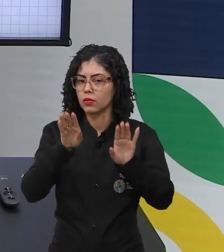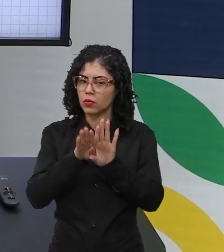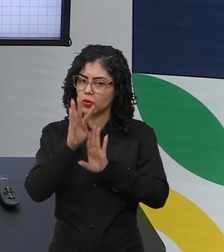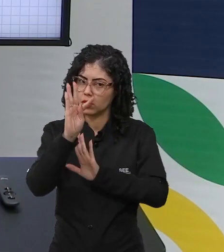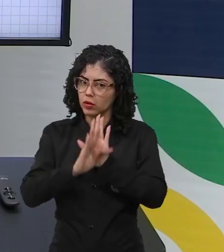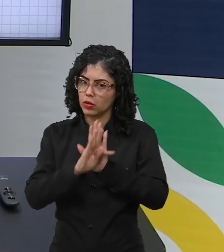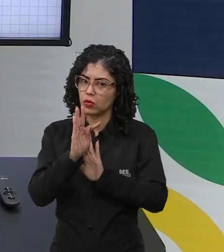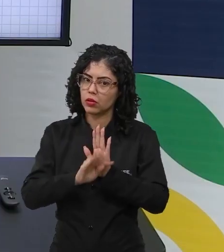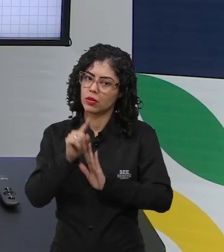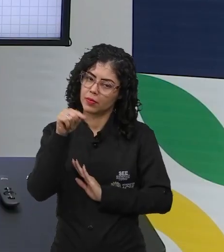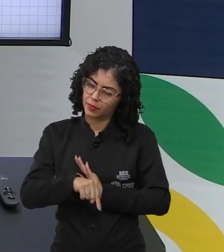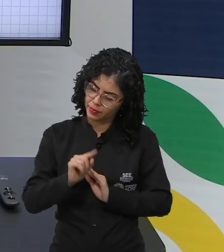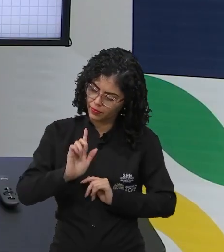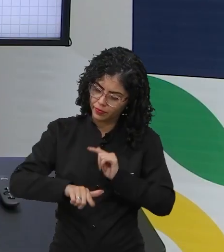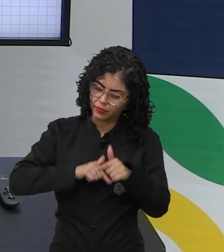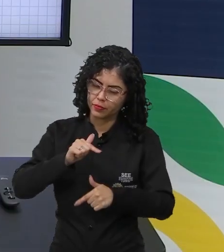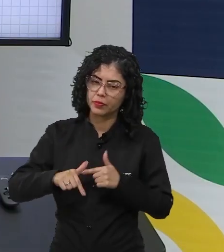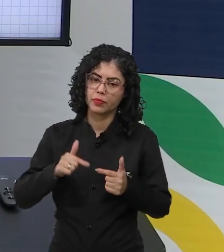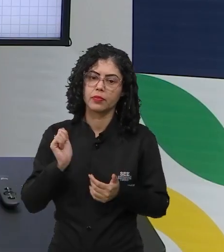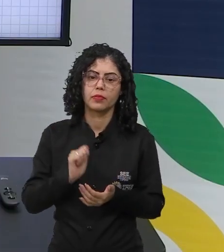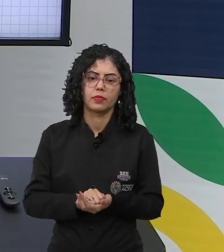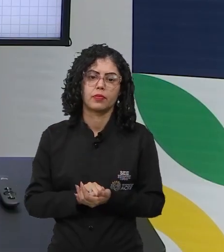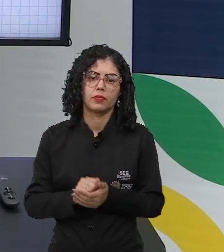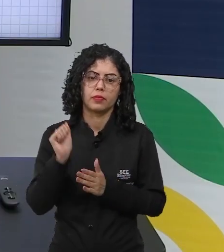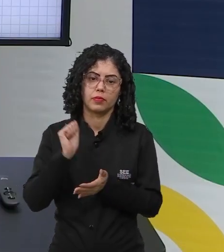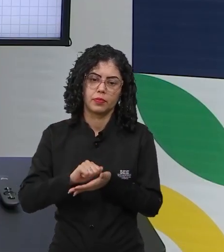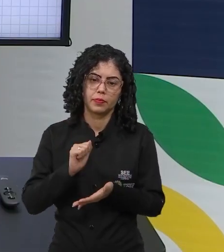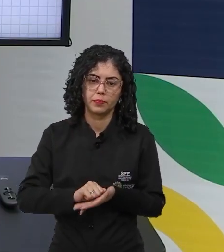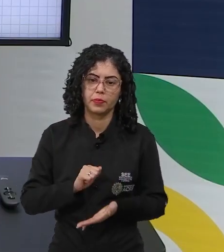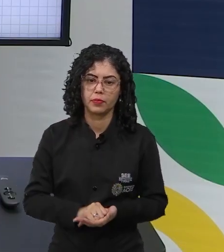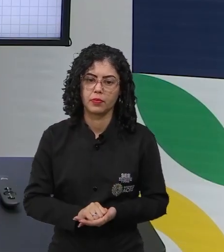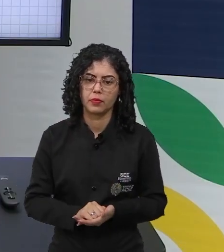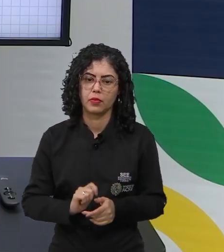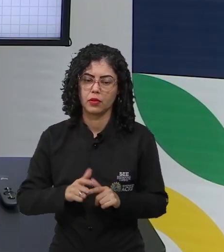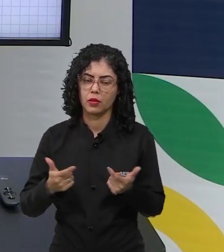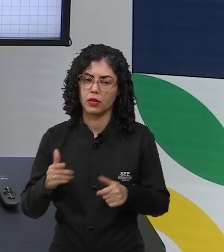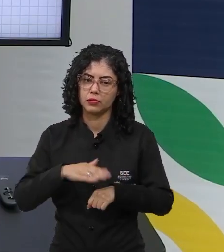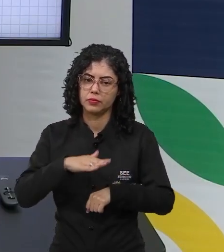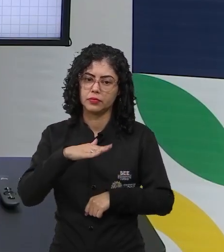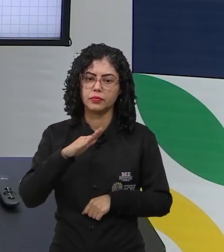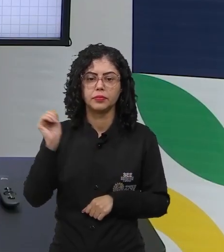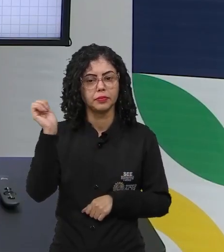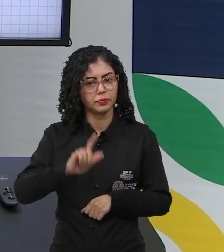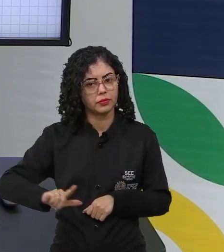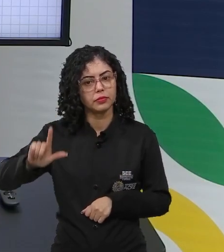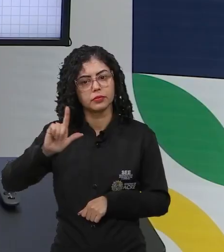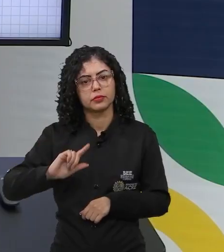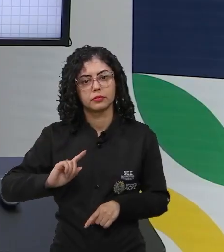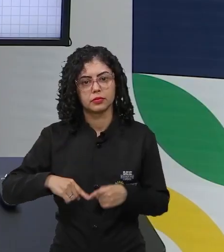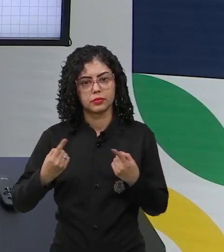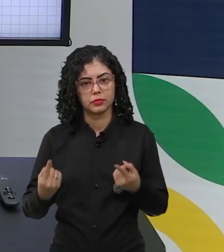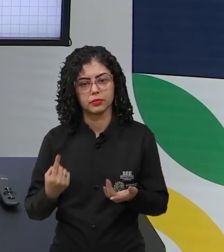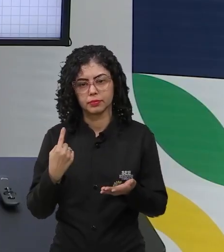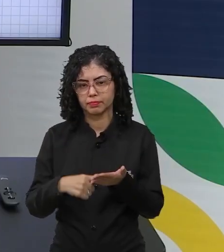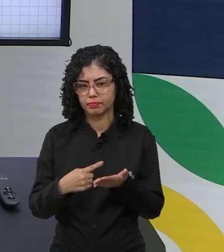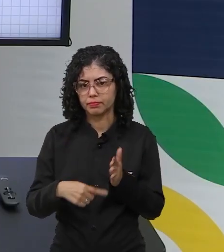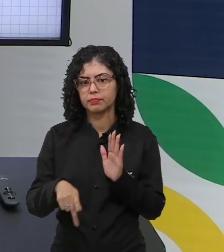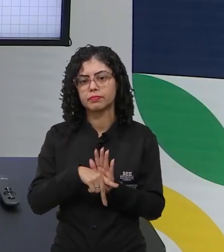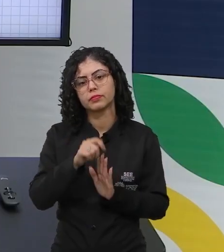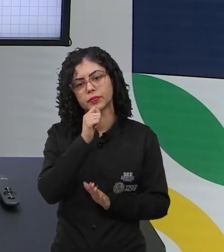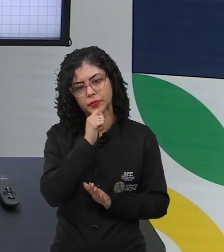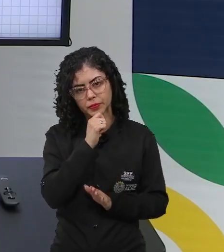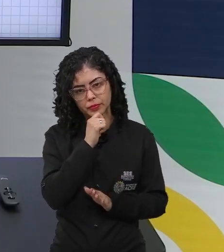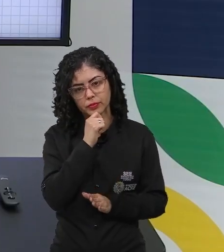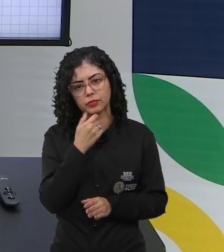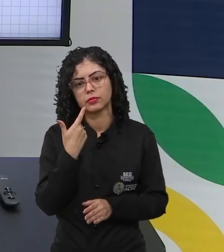texto. Aqui nós trabalhamos com os textos escritos, a maioria com textos literários. Mas essas marcas linguísticas, elas